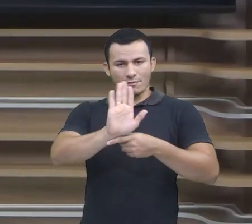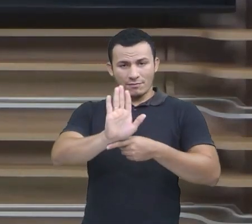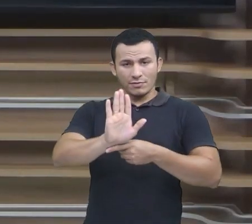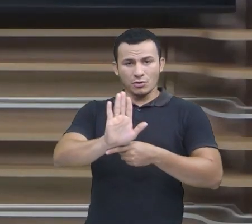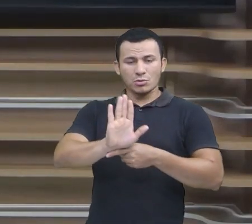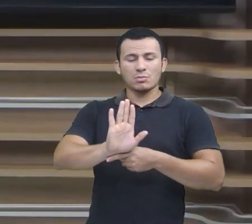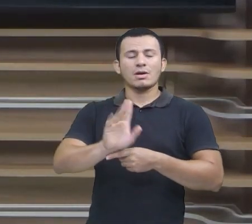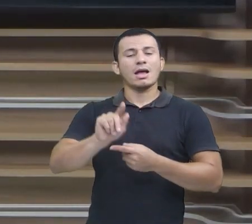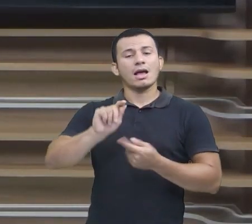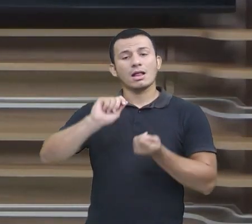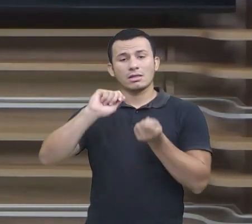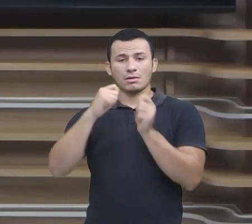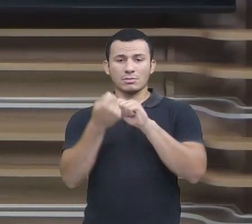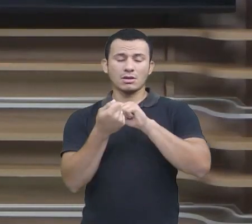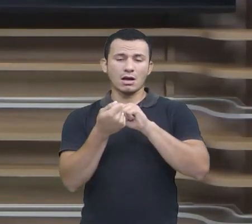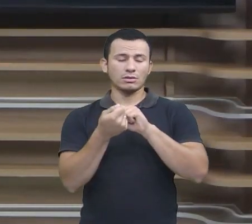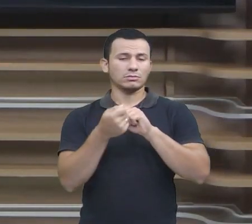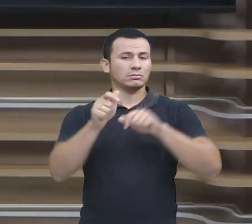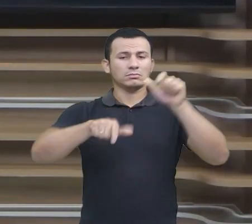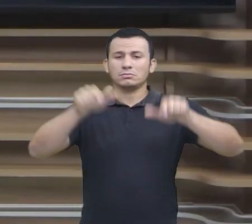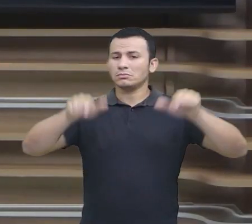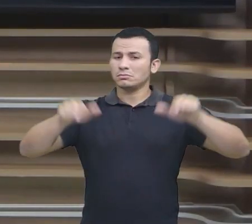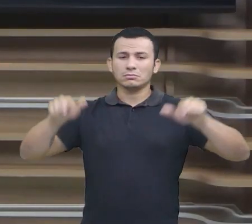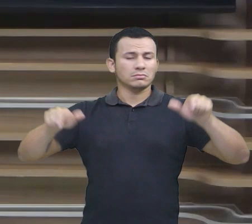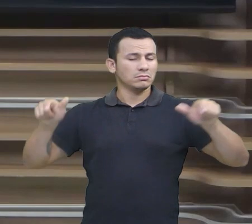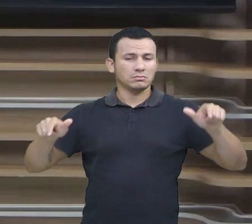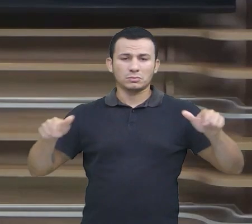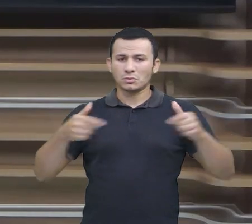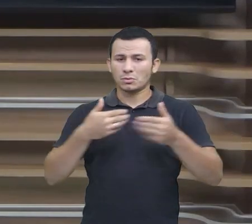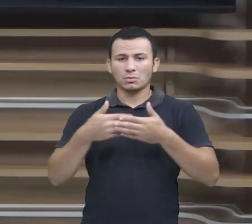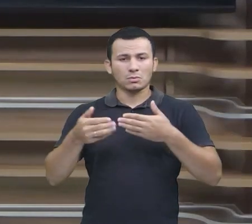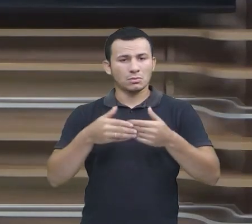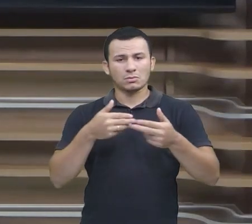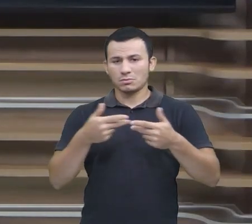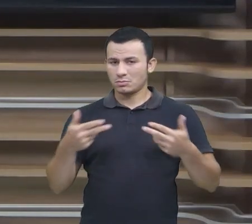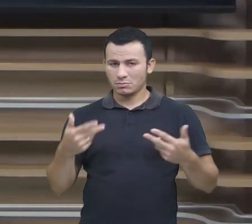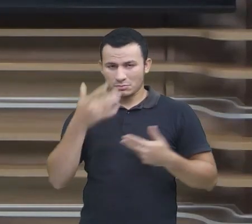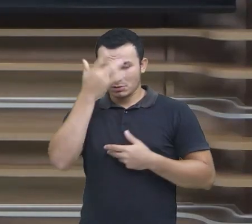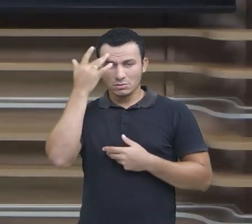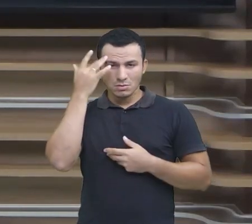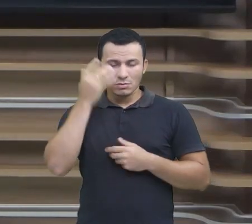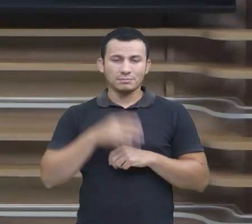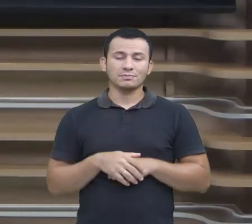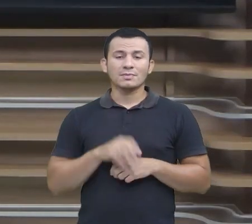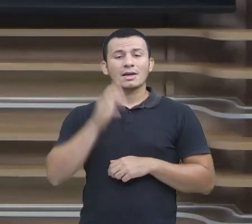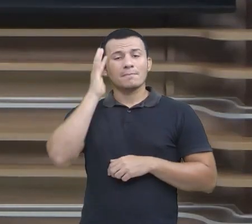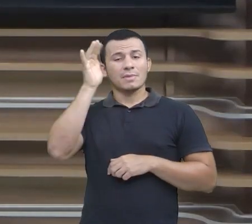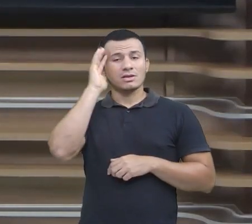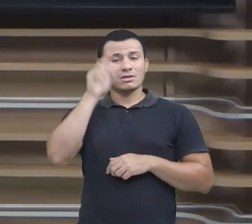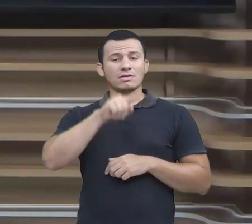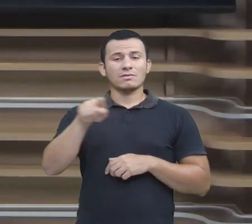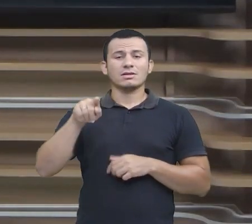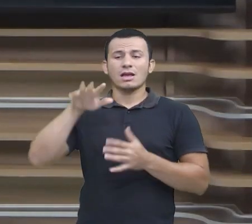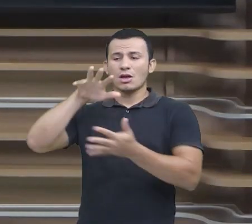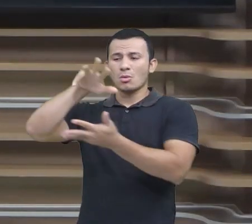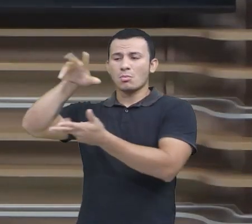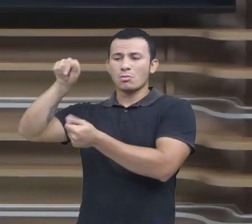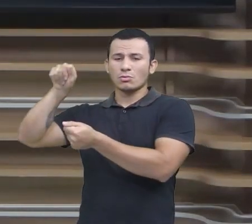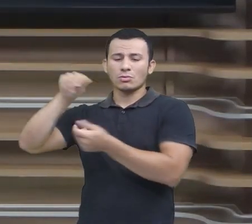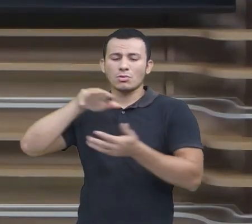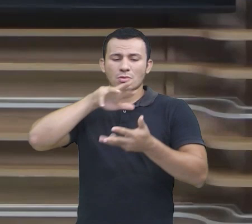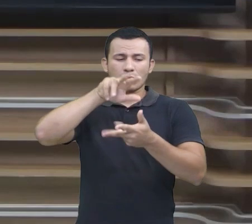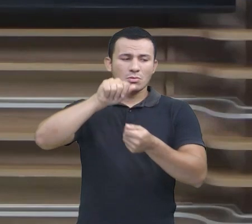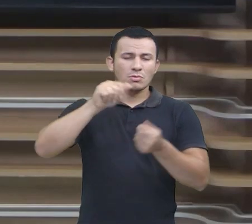foi feito para todos nós que somos diferentes. Se o mundo ele fosse igual, não seria muito chato?